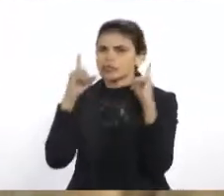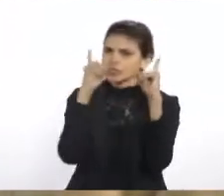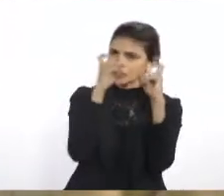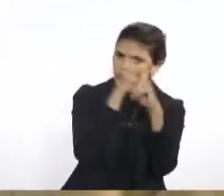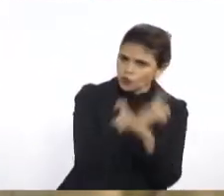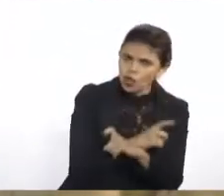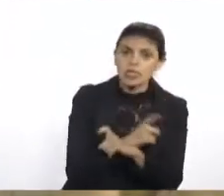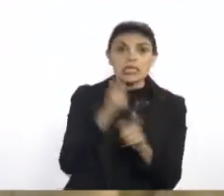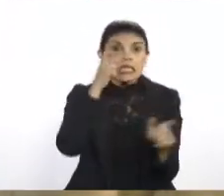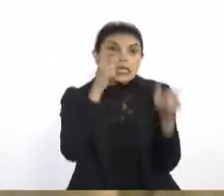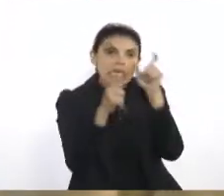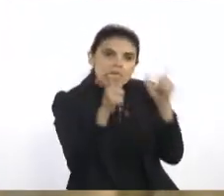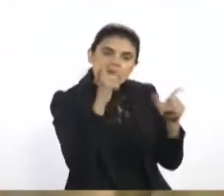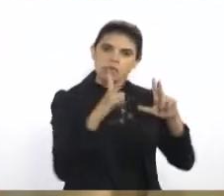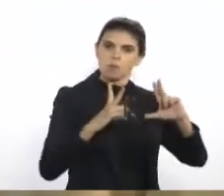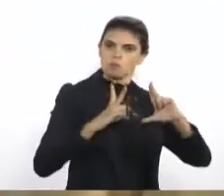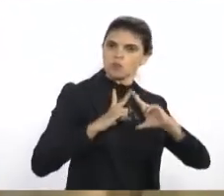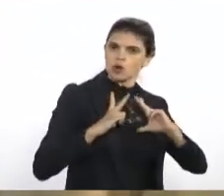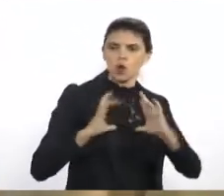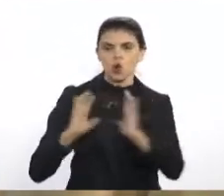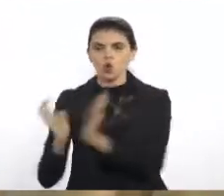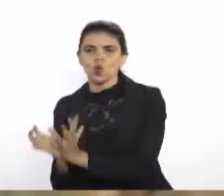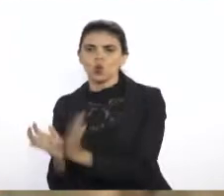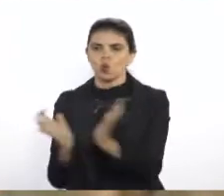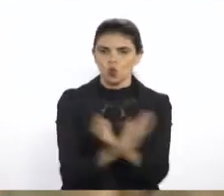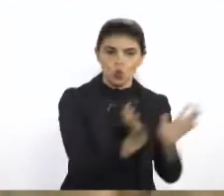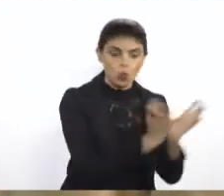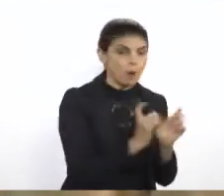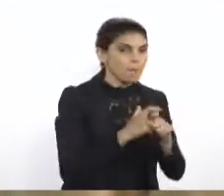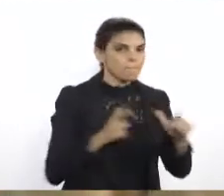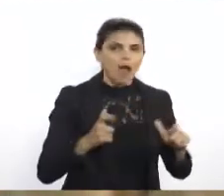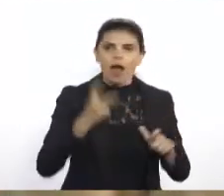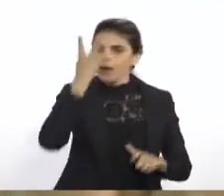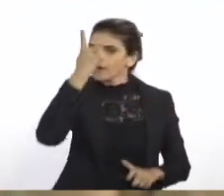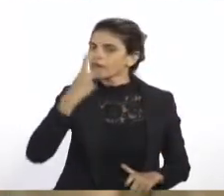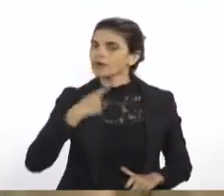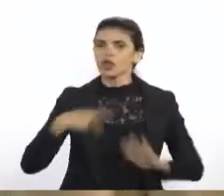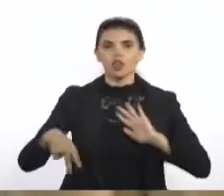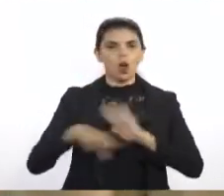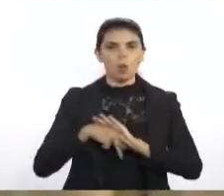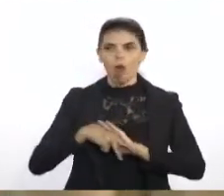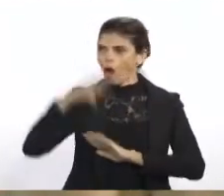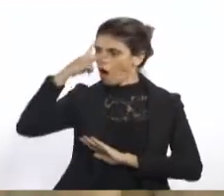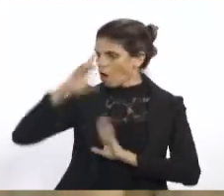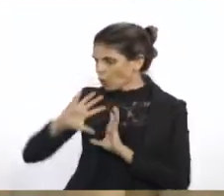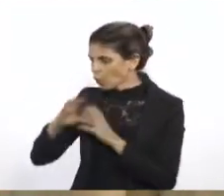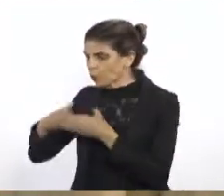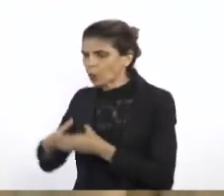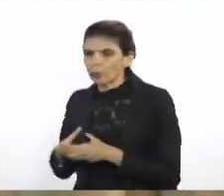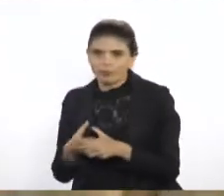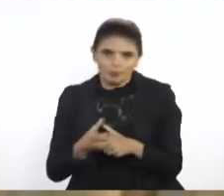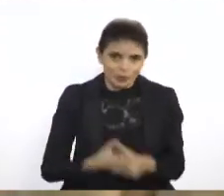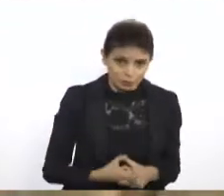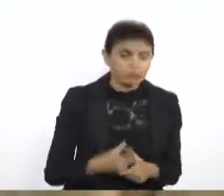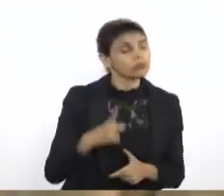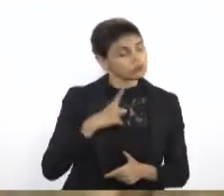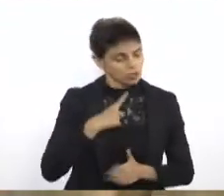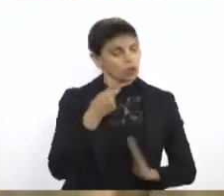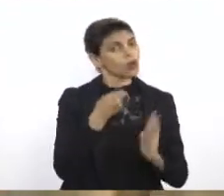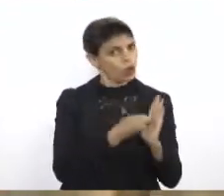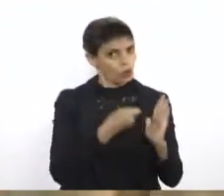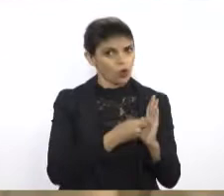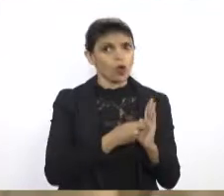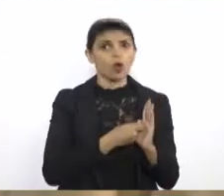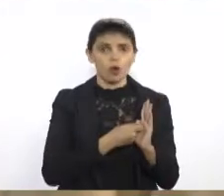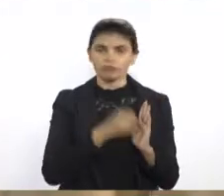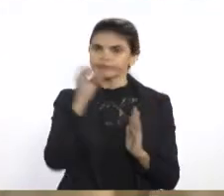esses interesses que são de categorias, mas a maioria não pode ser governada pelos interesses da minoria, que exige obrigações